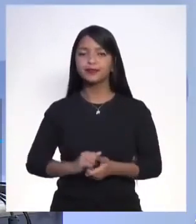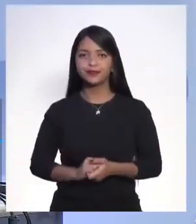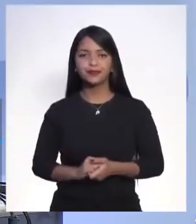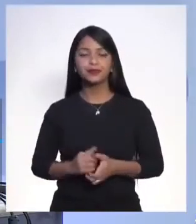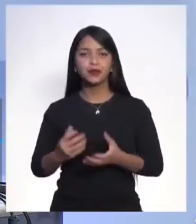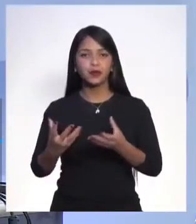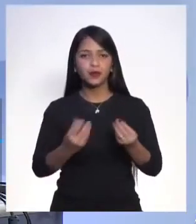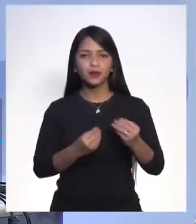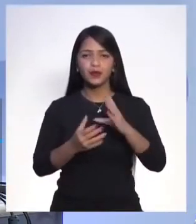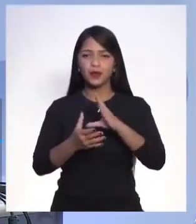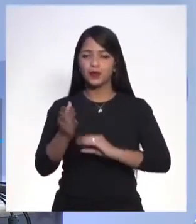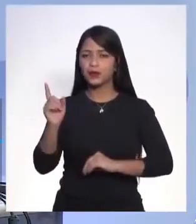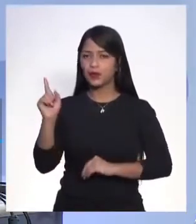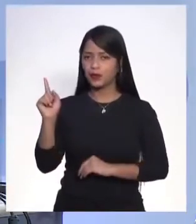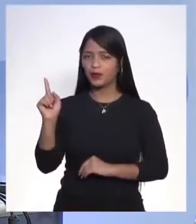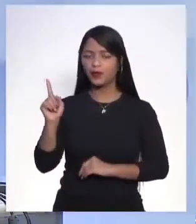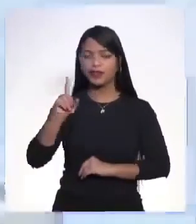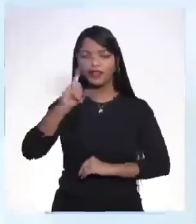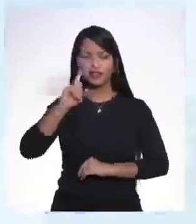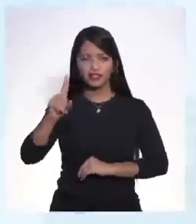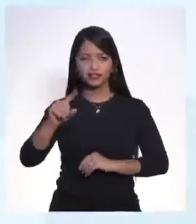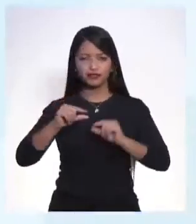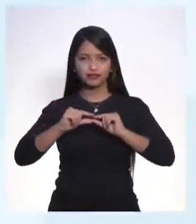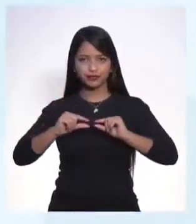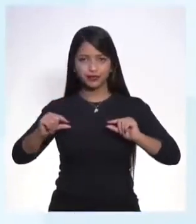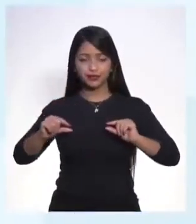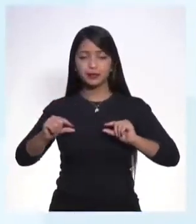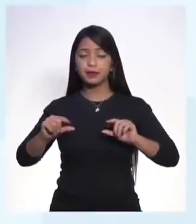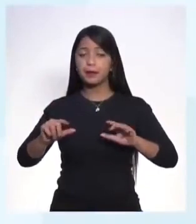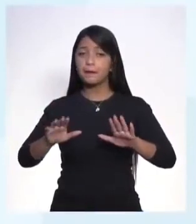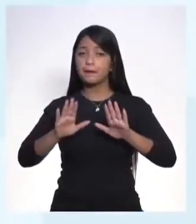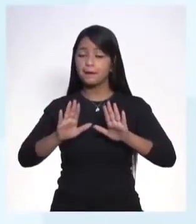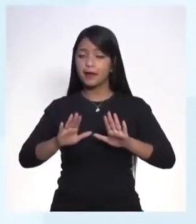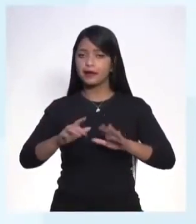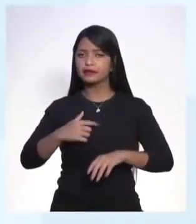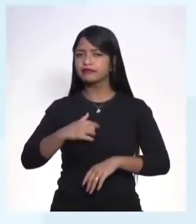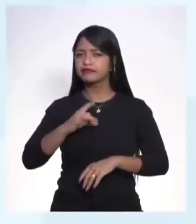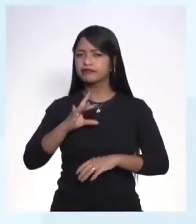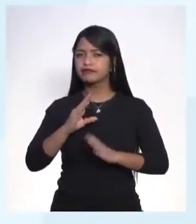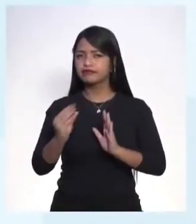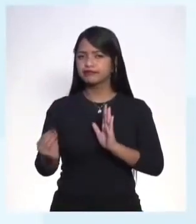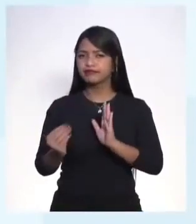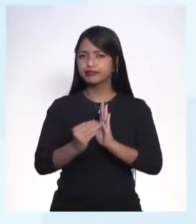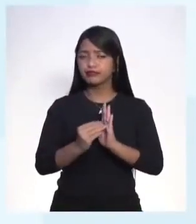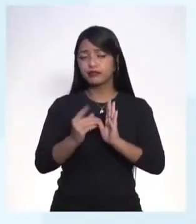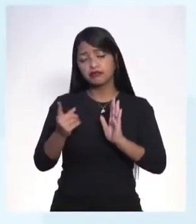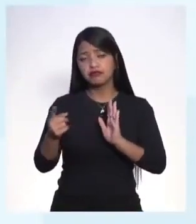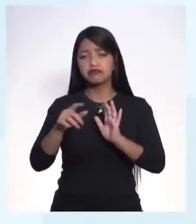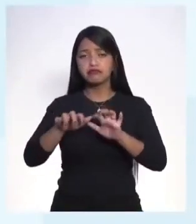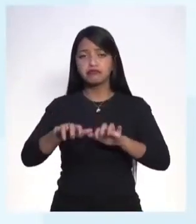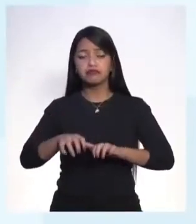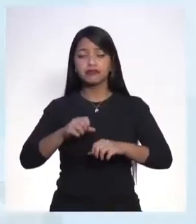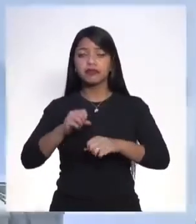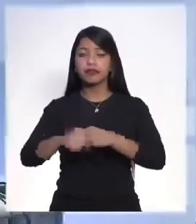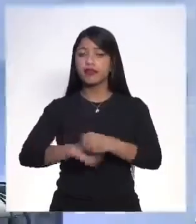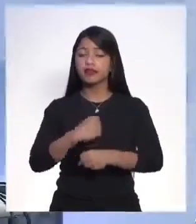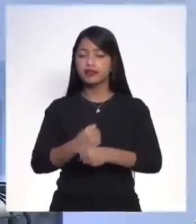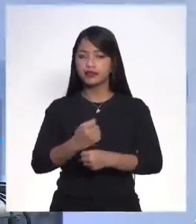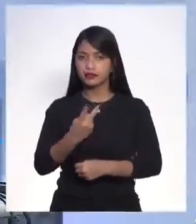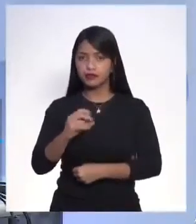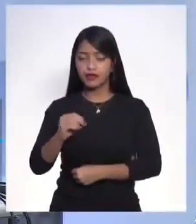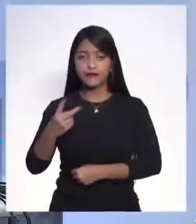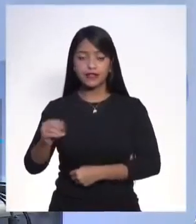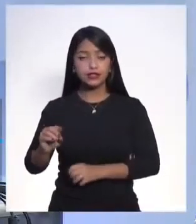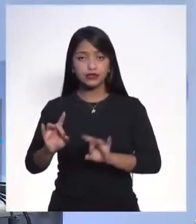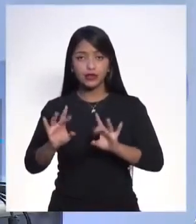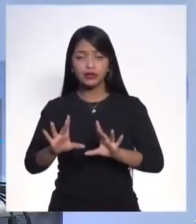ó, 16/3/2020. Contudo, se eu apenas colocar assim, quando ela foi escrita, ela foi escrita no ano de 2020,